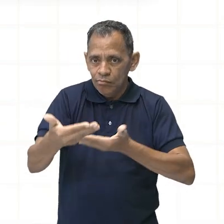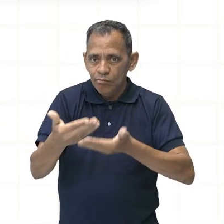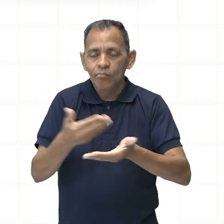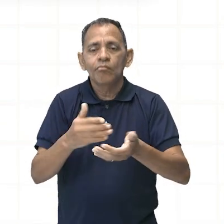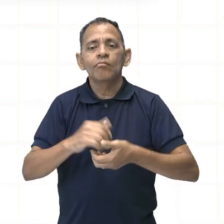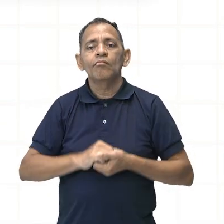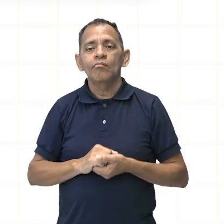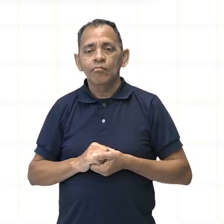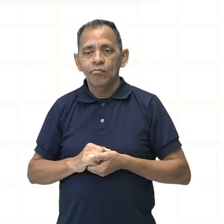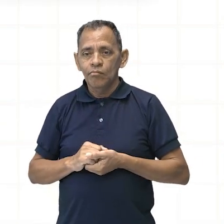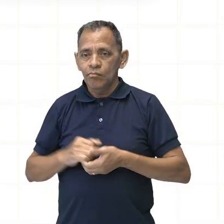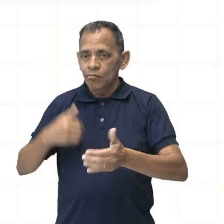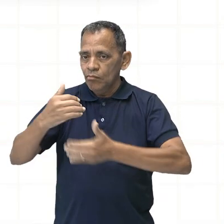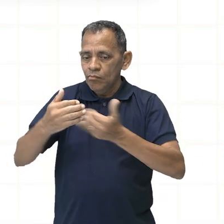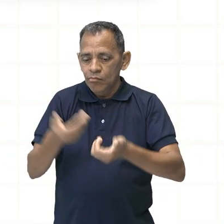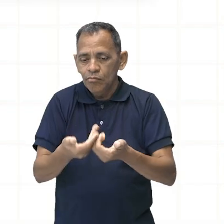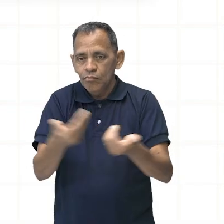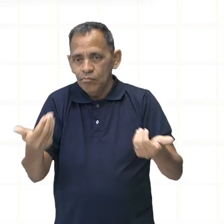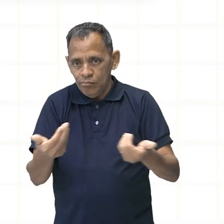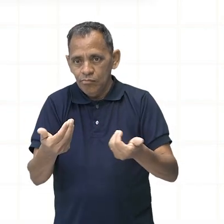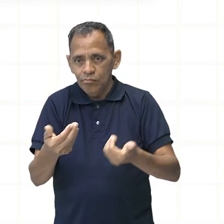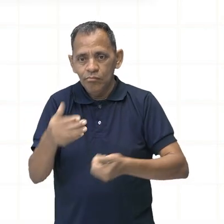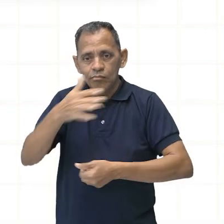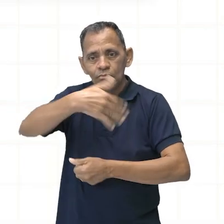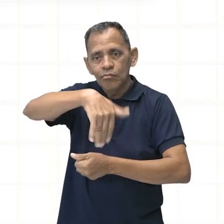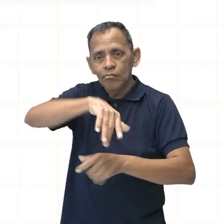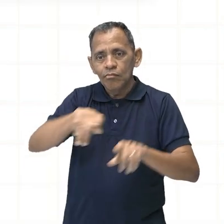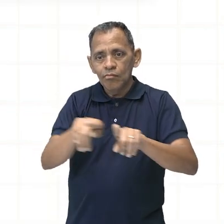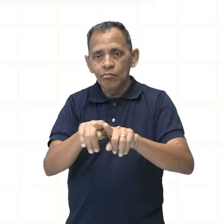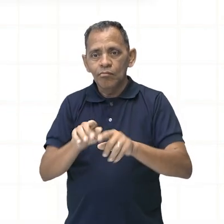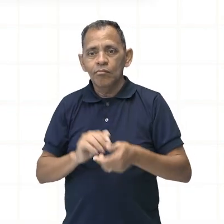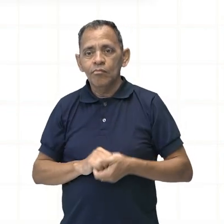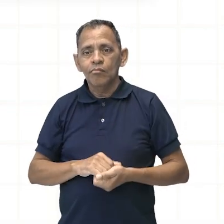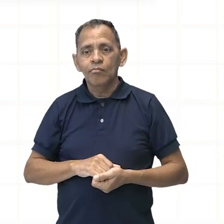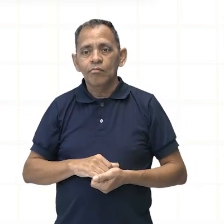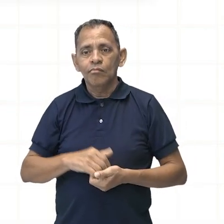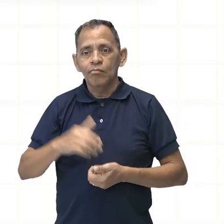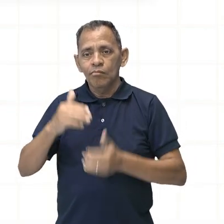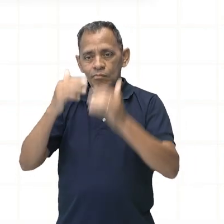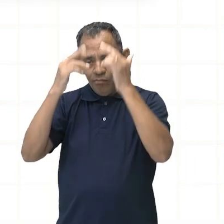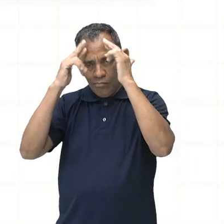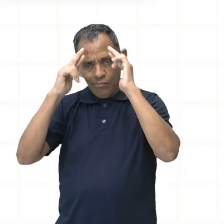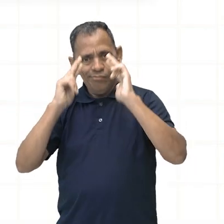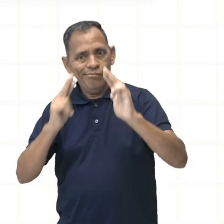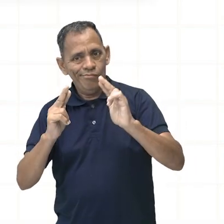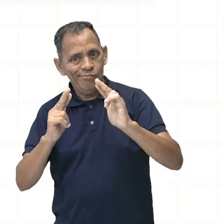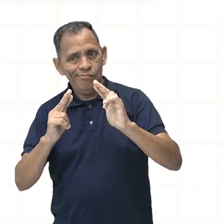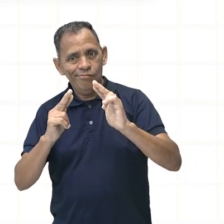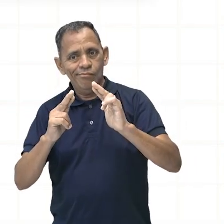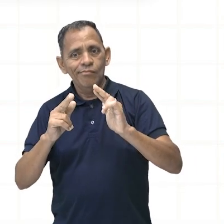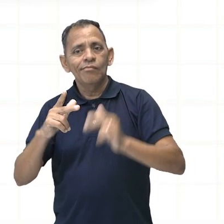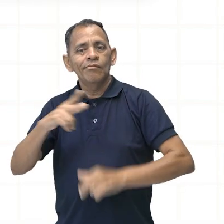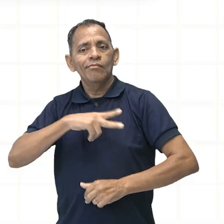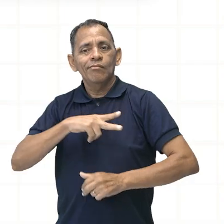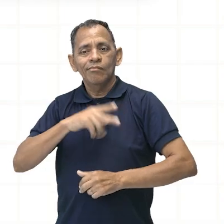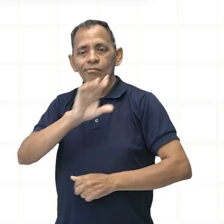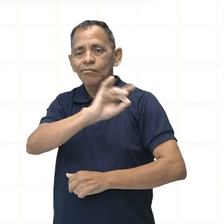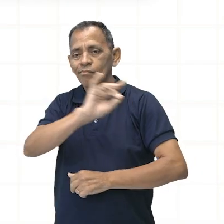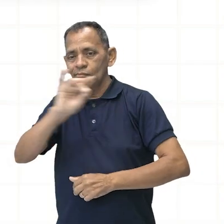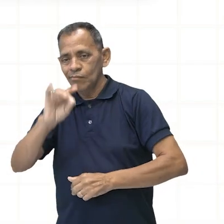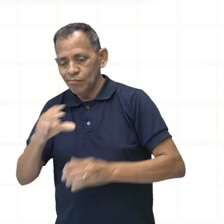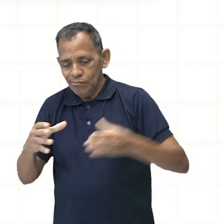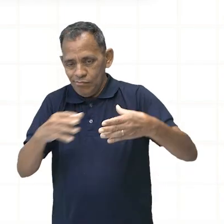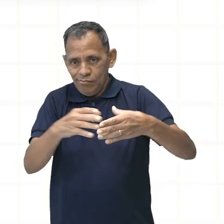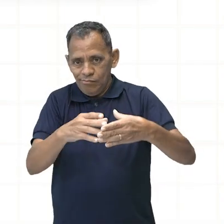que partilharam, que dividiram essa África, eles não respeitaram as peculiaridades de cada grupo